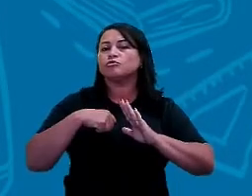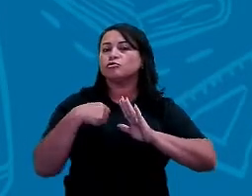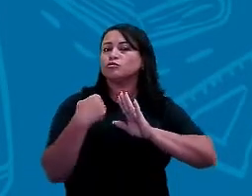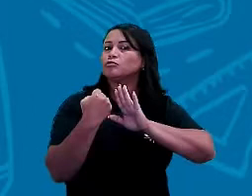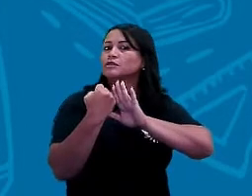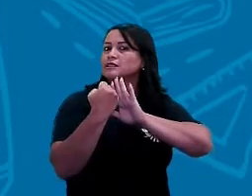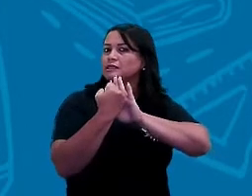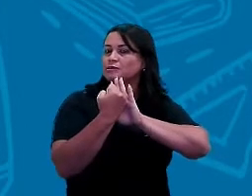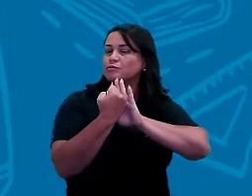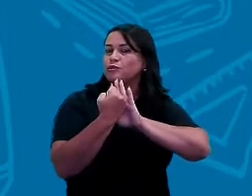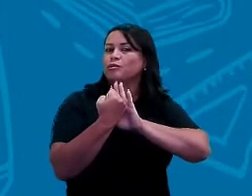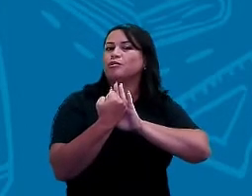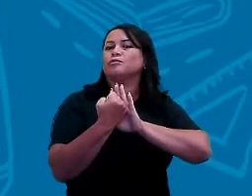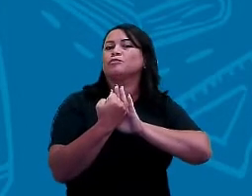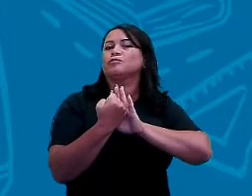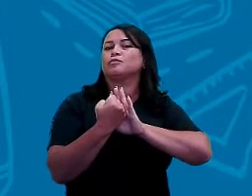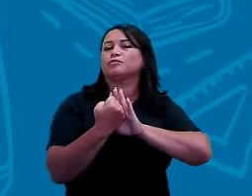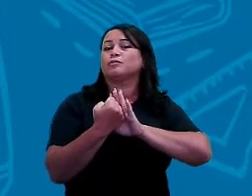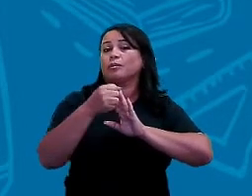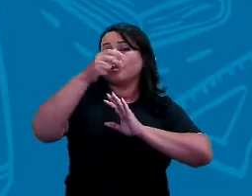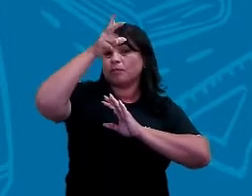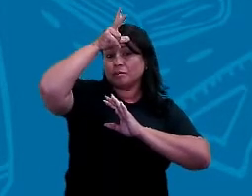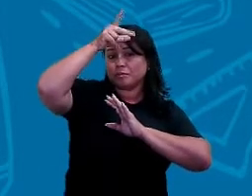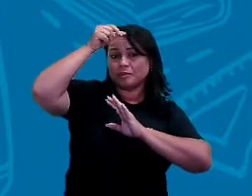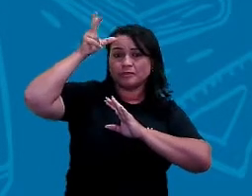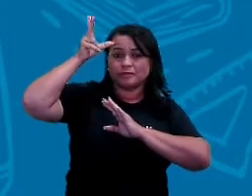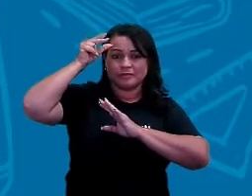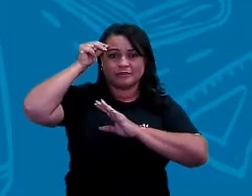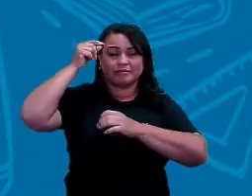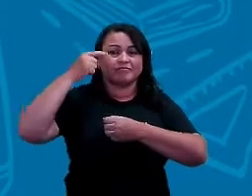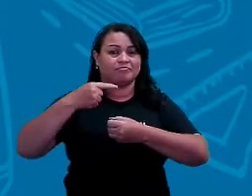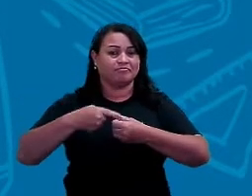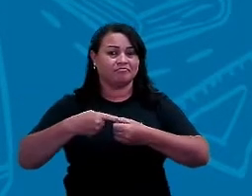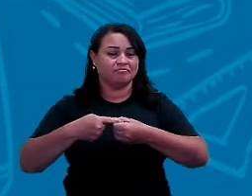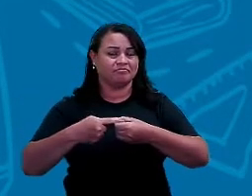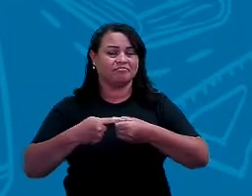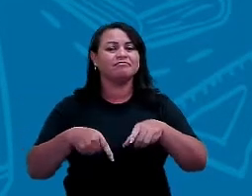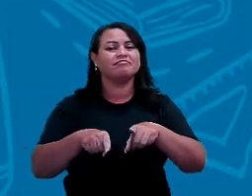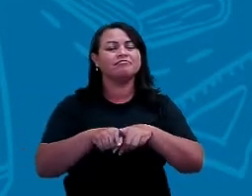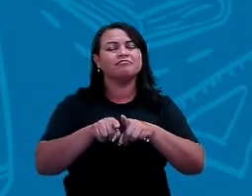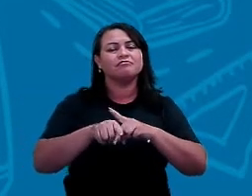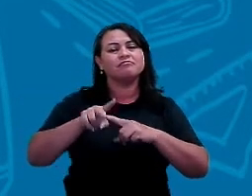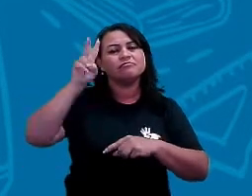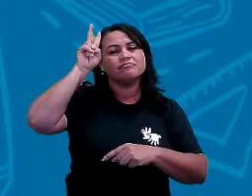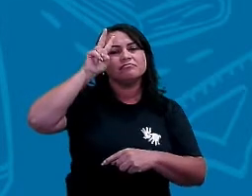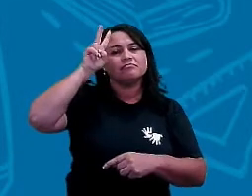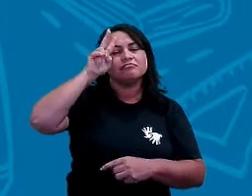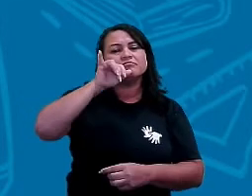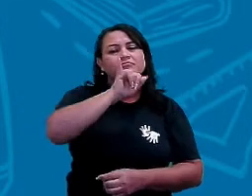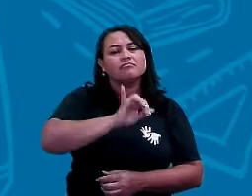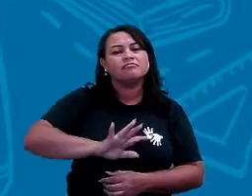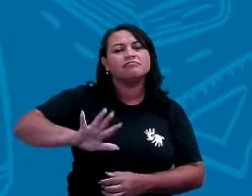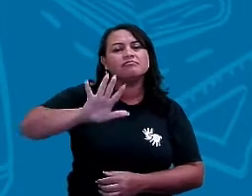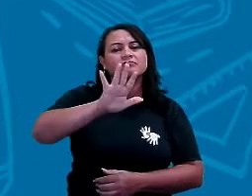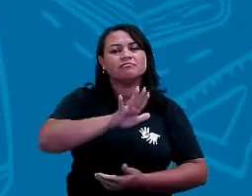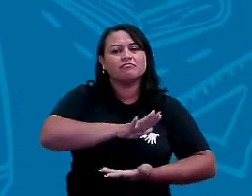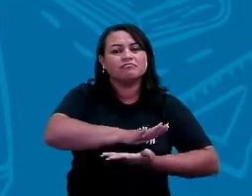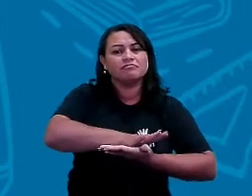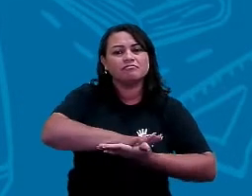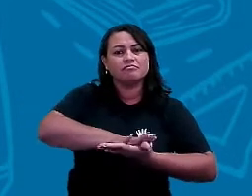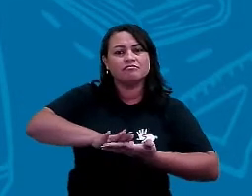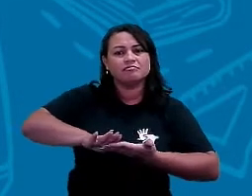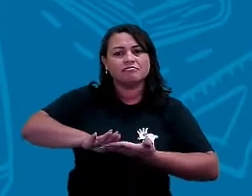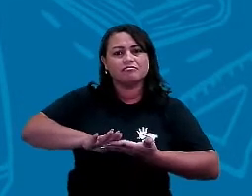municipais, o que são os símbolos municipais, e vamos relembrar as figuras geométricas planas